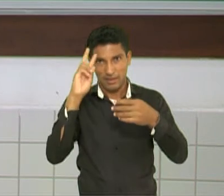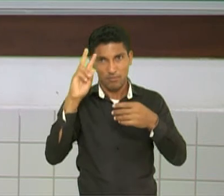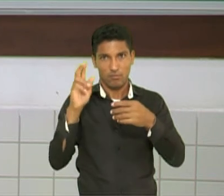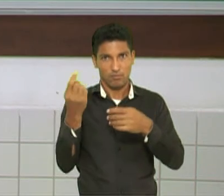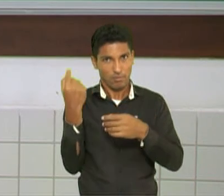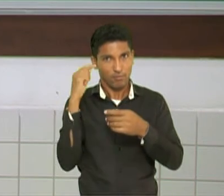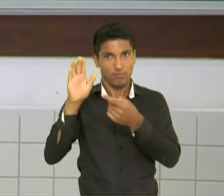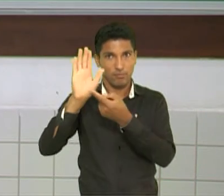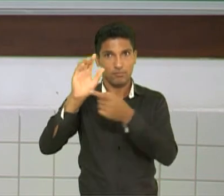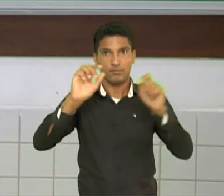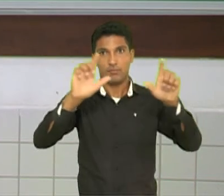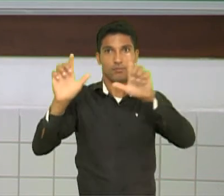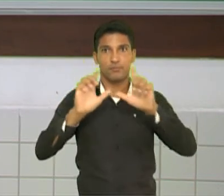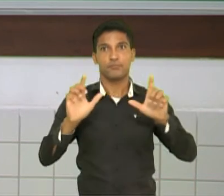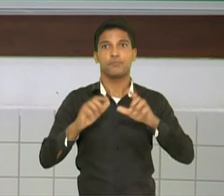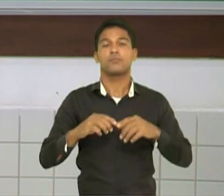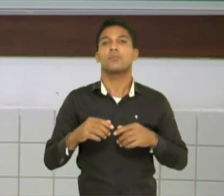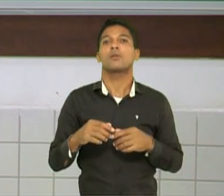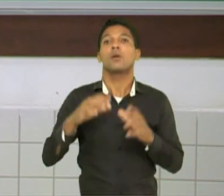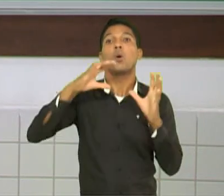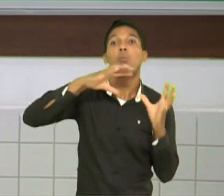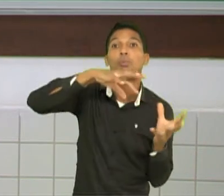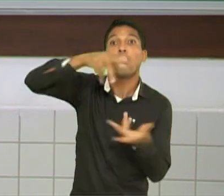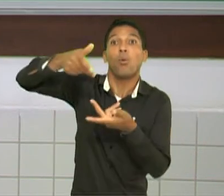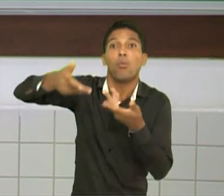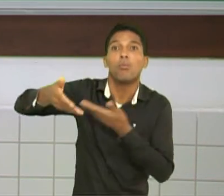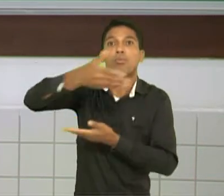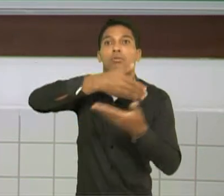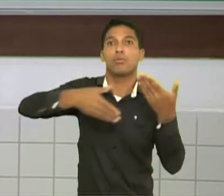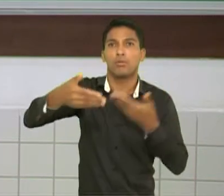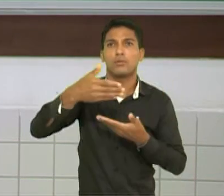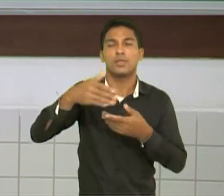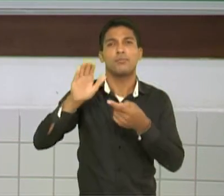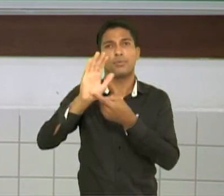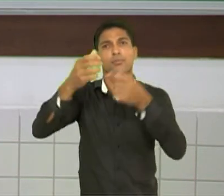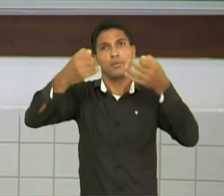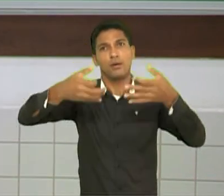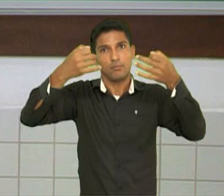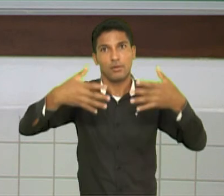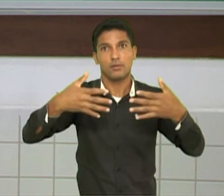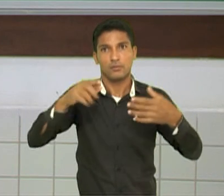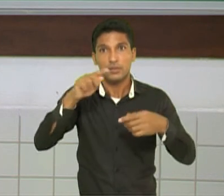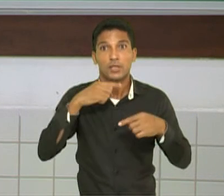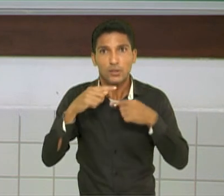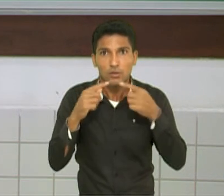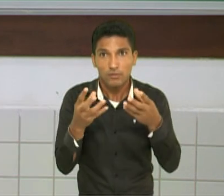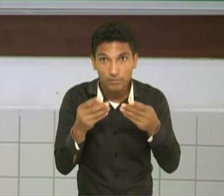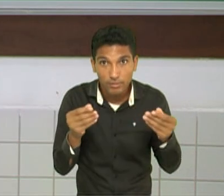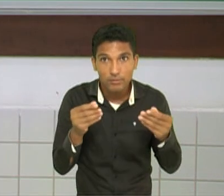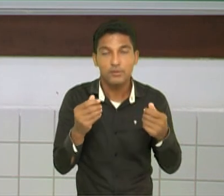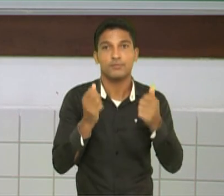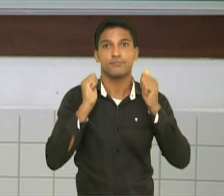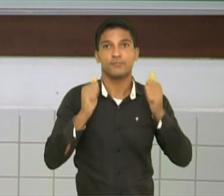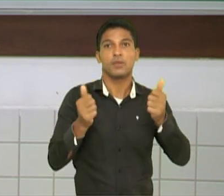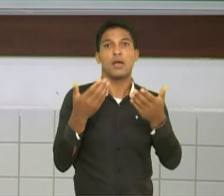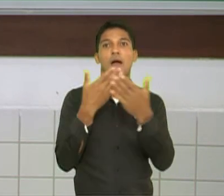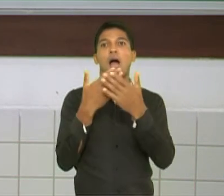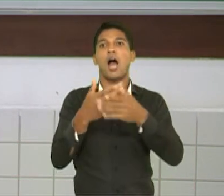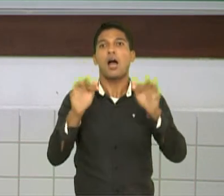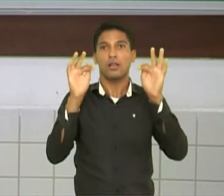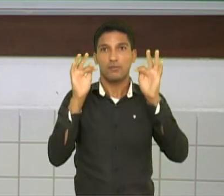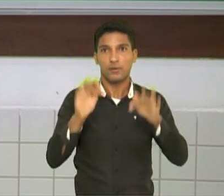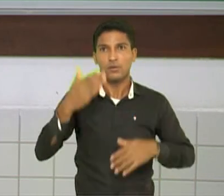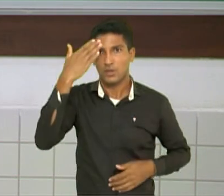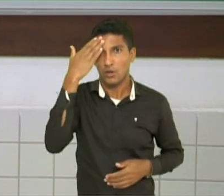revista, retomada, tirou suas dúvidas, falamos melhor sobre alguns desses assuntos. Eu vou ficando por aqui então nessa aula.